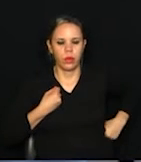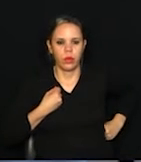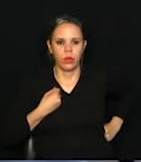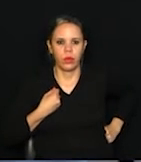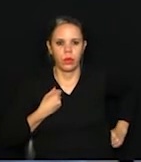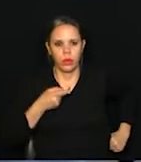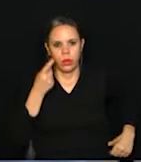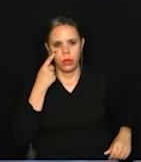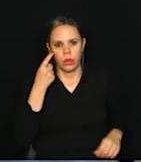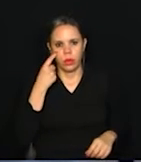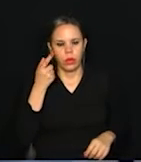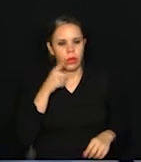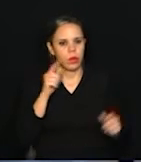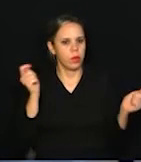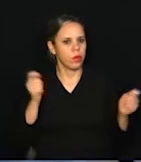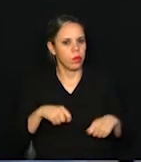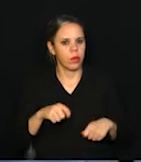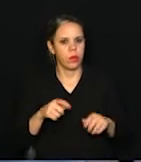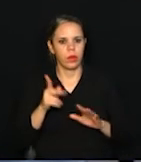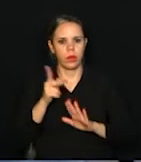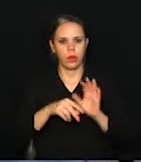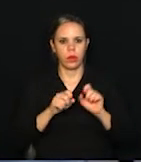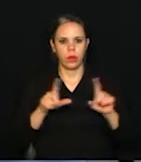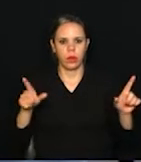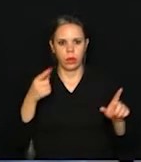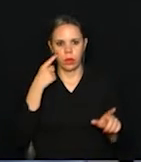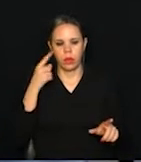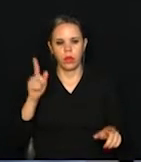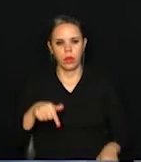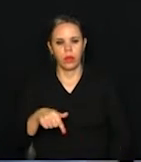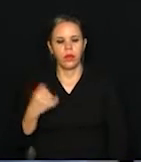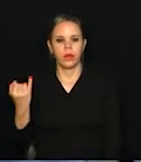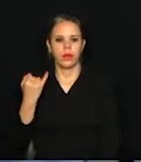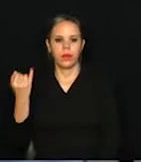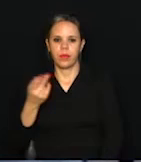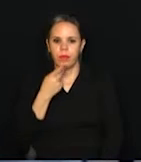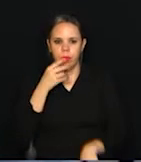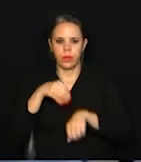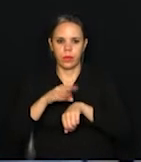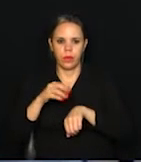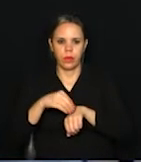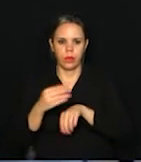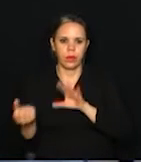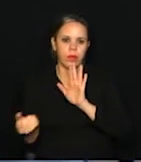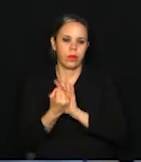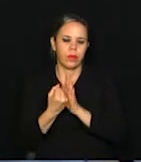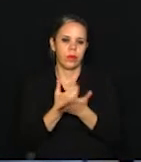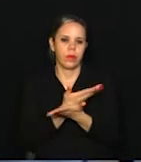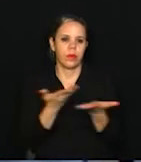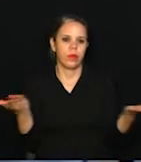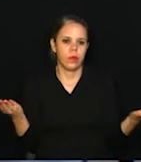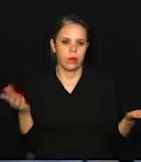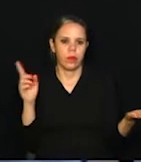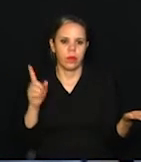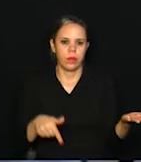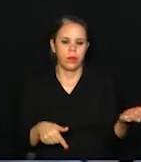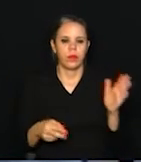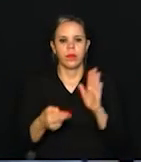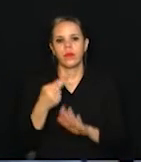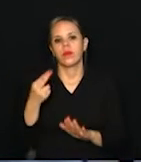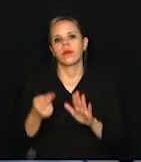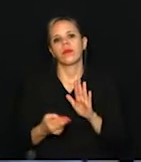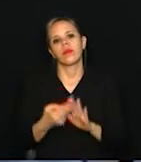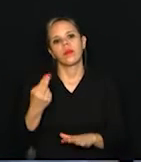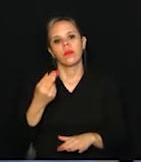que talvez não seja possível a projeção delas, mas é importante deixar registrado para os senhores que é essa resolução,